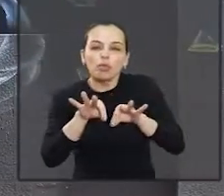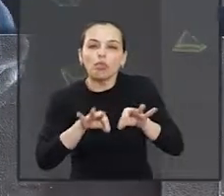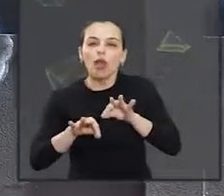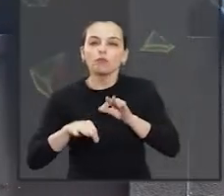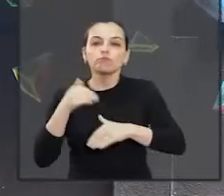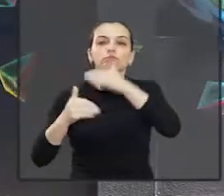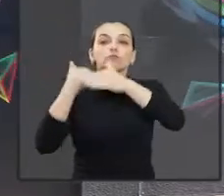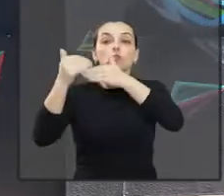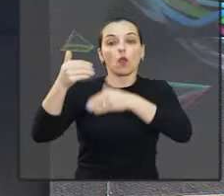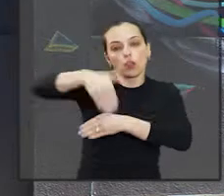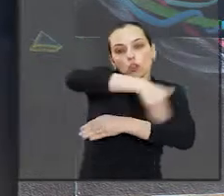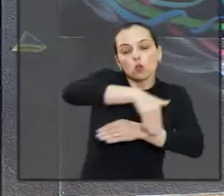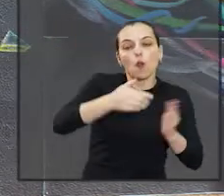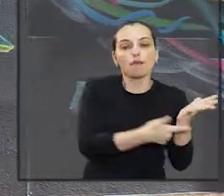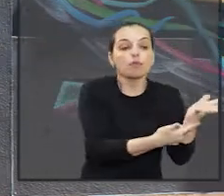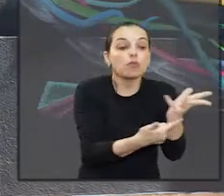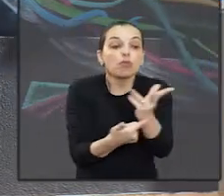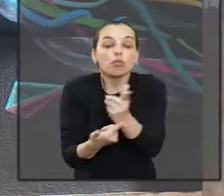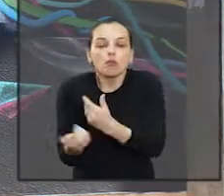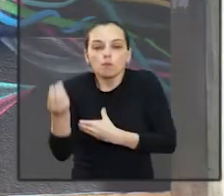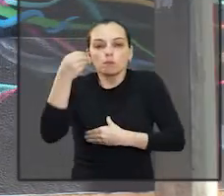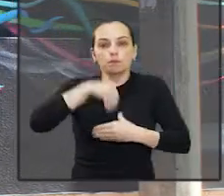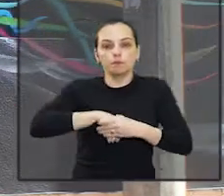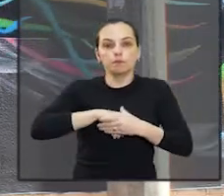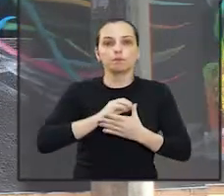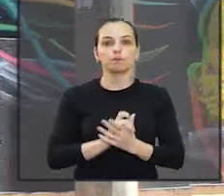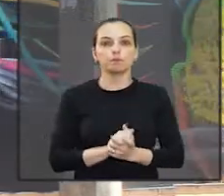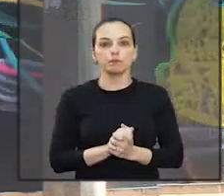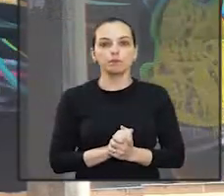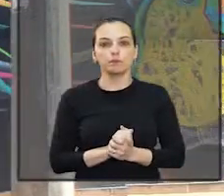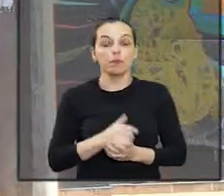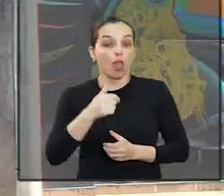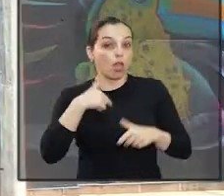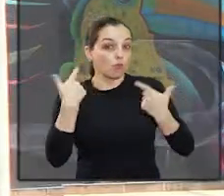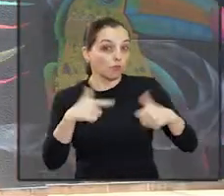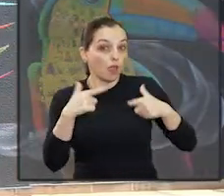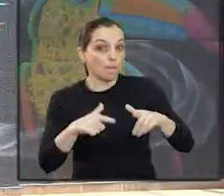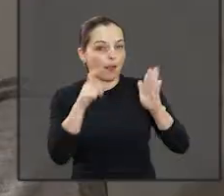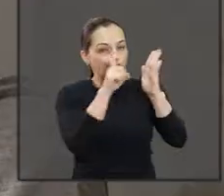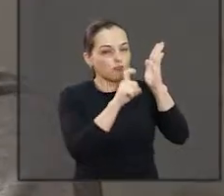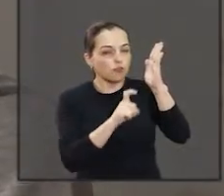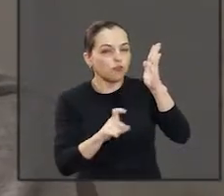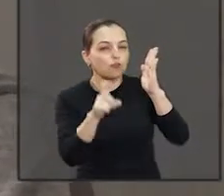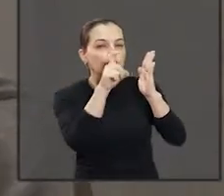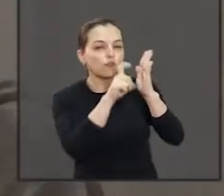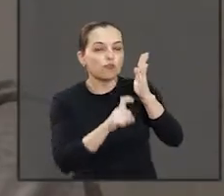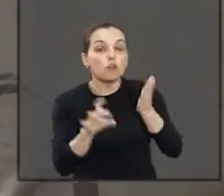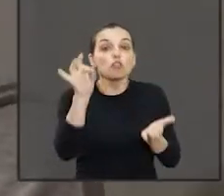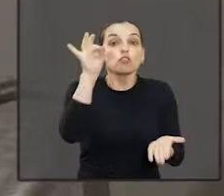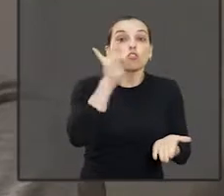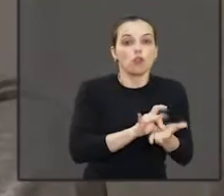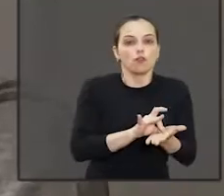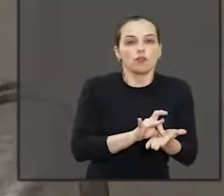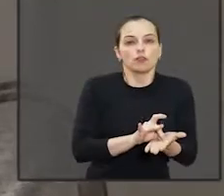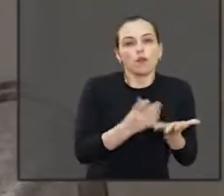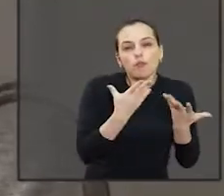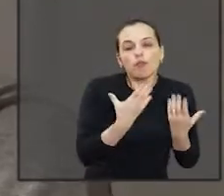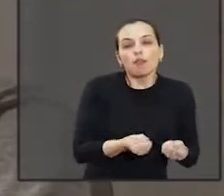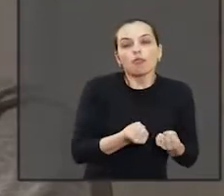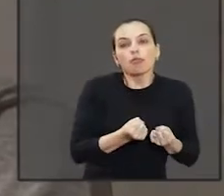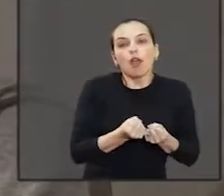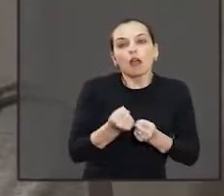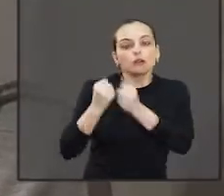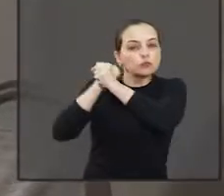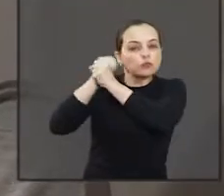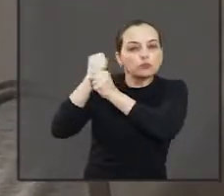decidi arriscar. Isso daí fazem hoje 5 anos que eu estou trabalhando profissionalmente com grafite. A partir do momento que eu decidi que eu vou fazer isso, aí eu comecei a